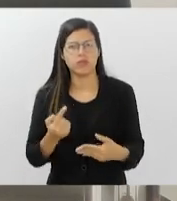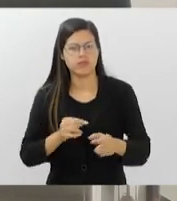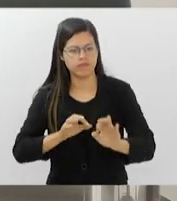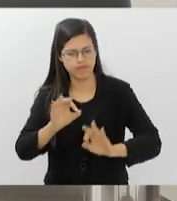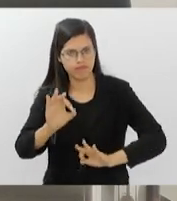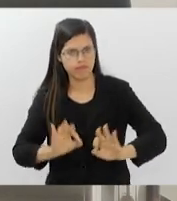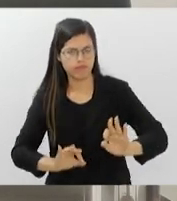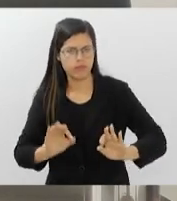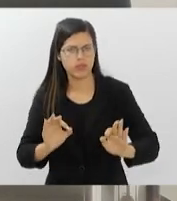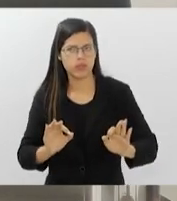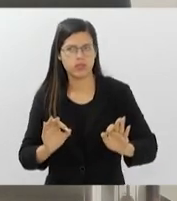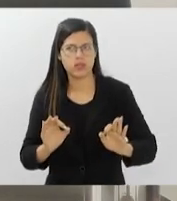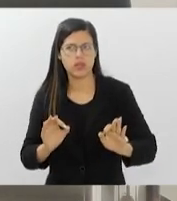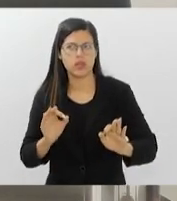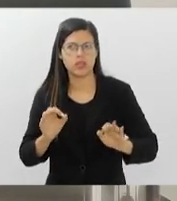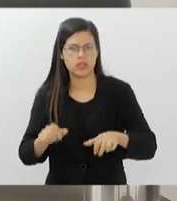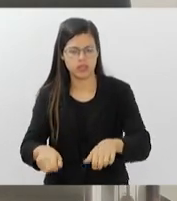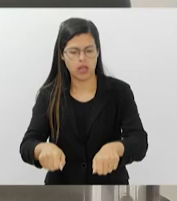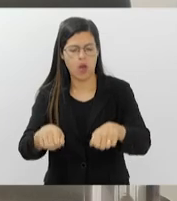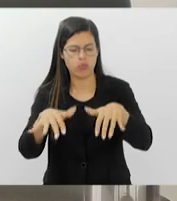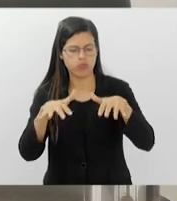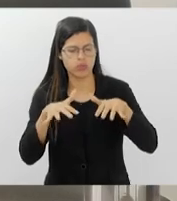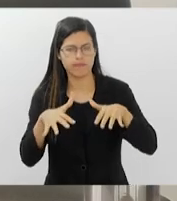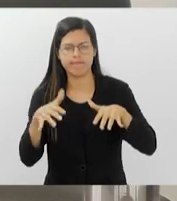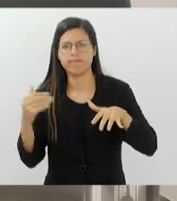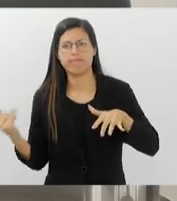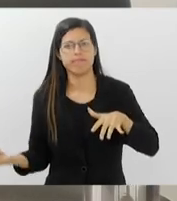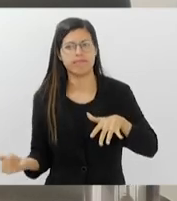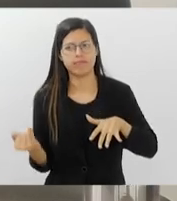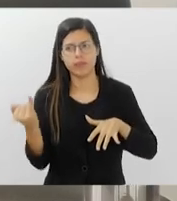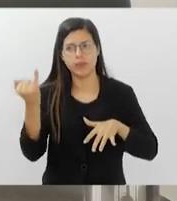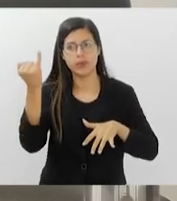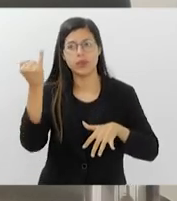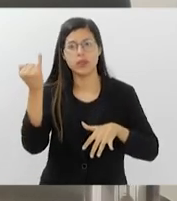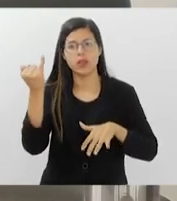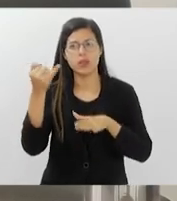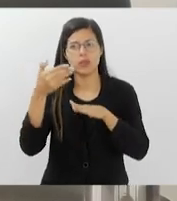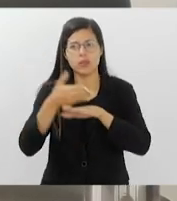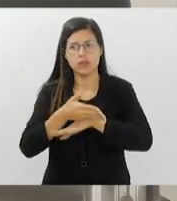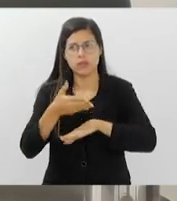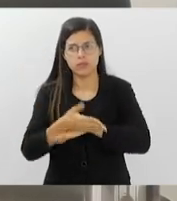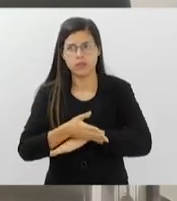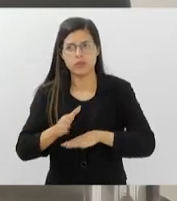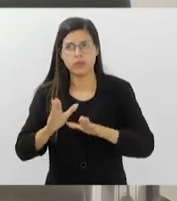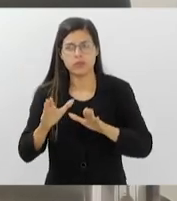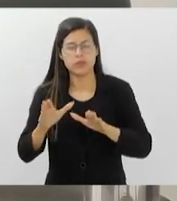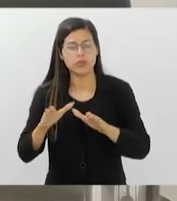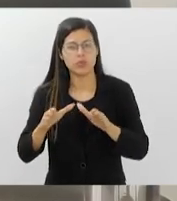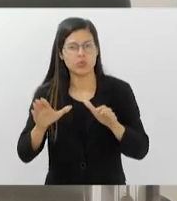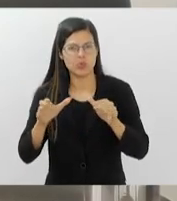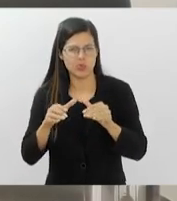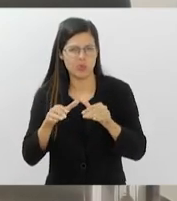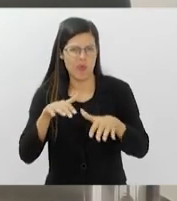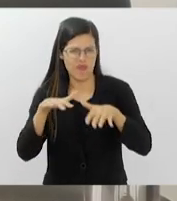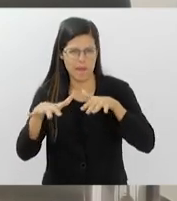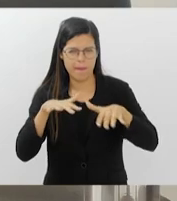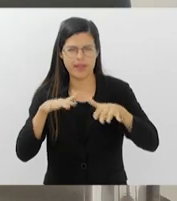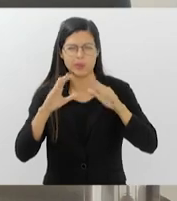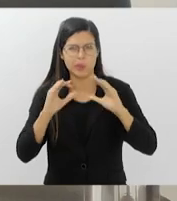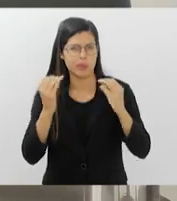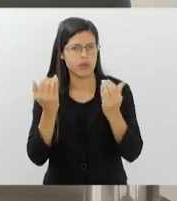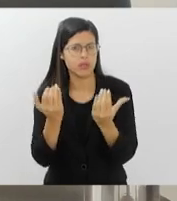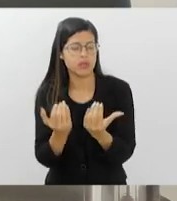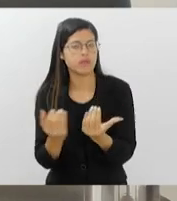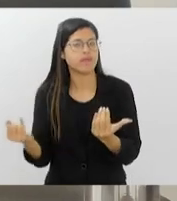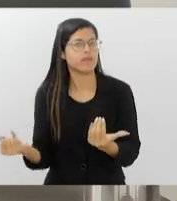esse fórum essa audiência é fundamental a participação do movimento comunitário é fundamental